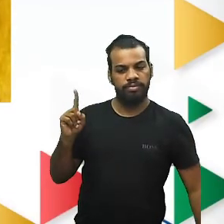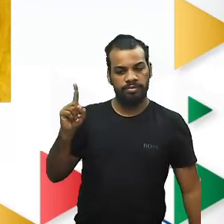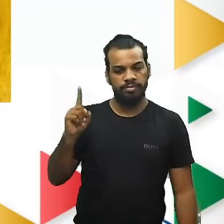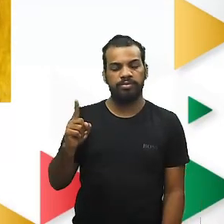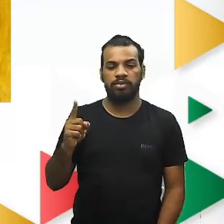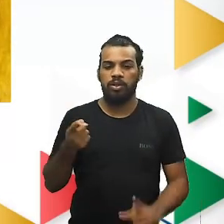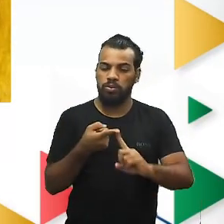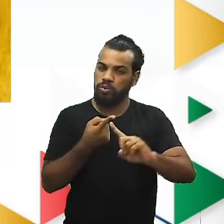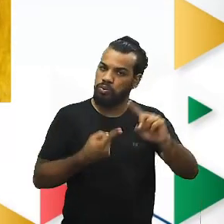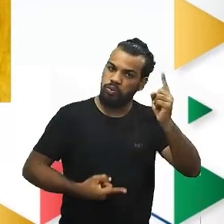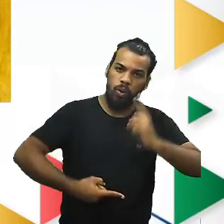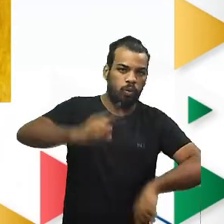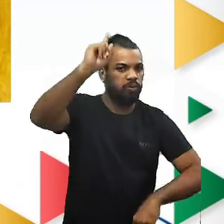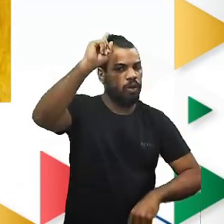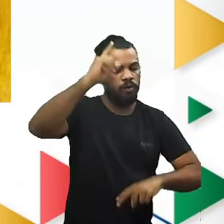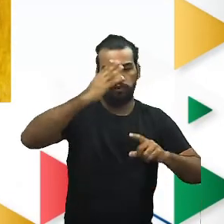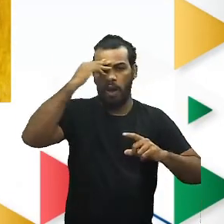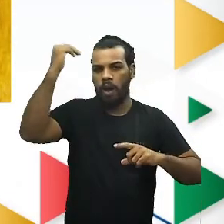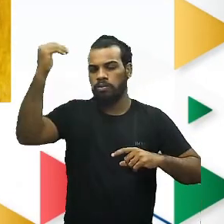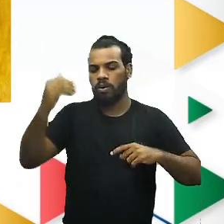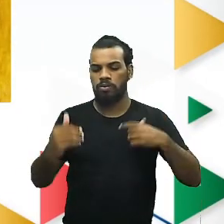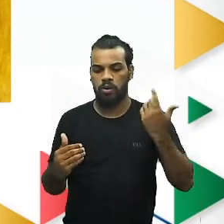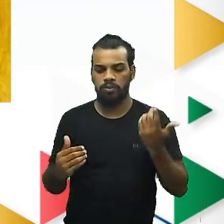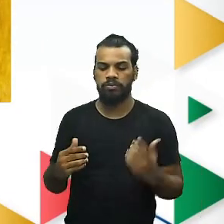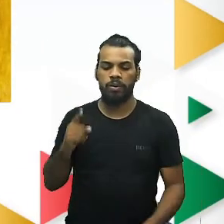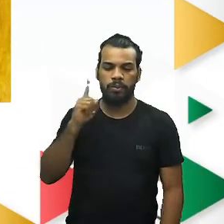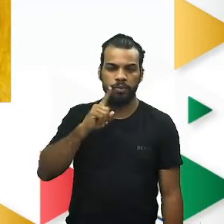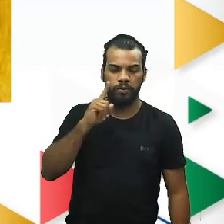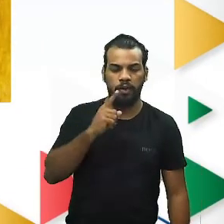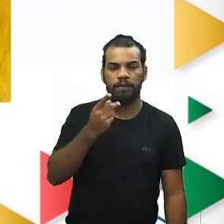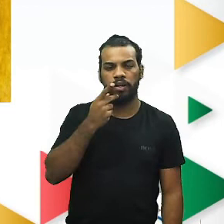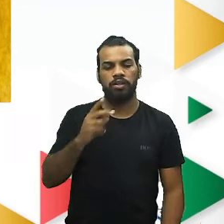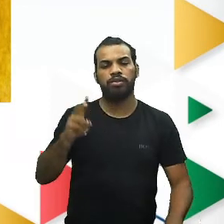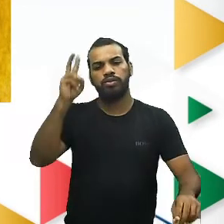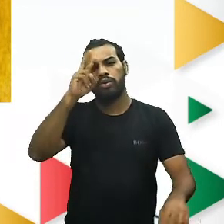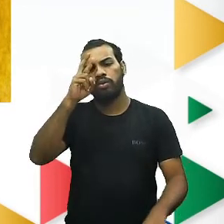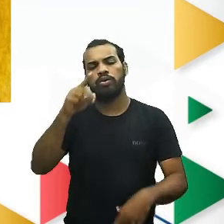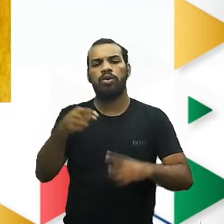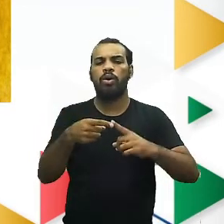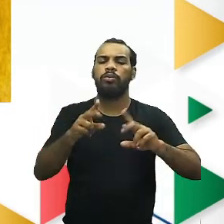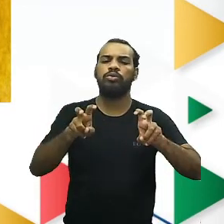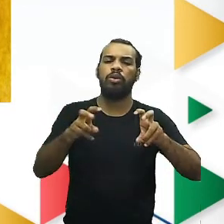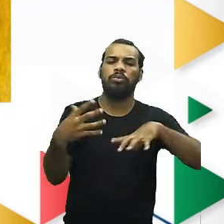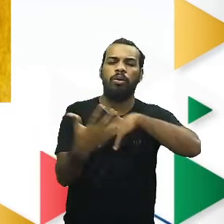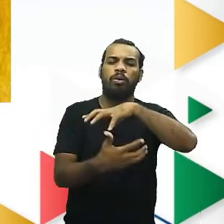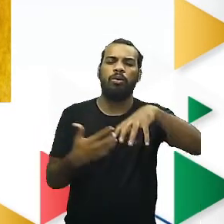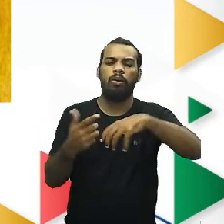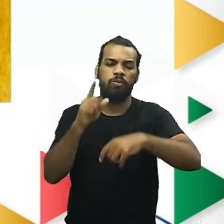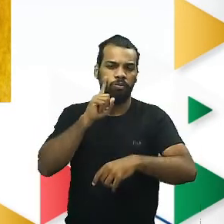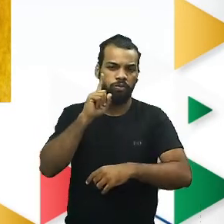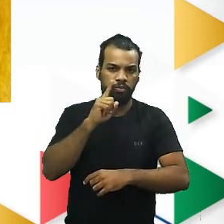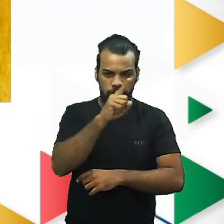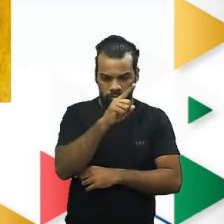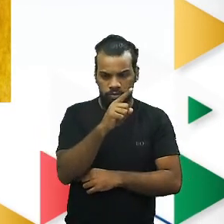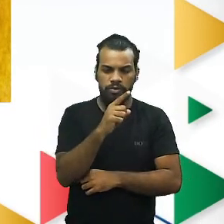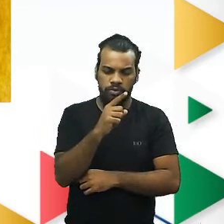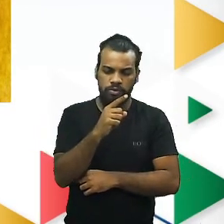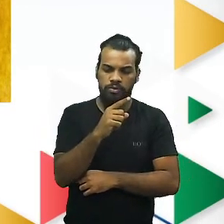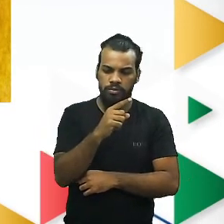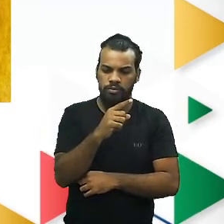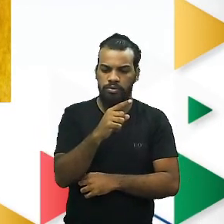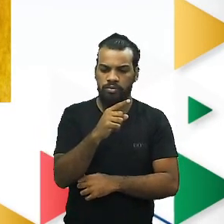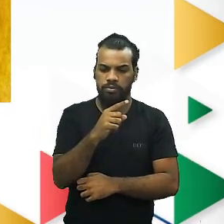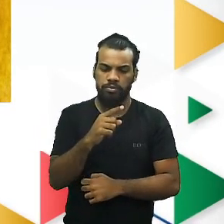também recente, né, dos musicais americanos, que conta um pouquinho a história de uma revolução, né, lá nos Estados Unidos, se eu não me